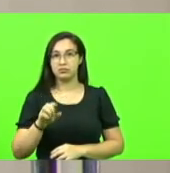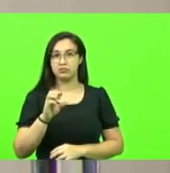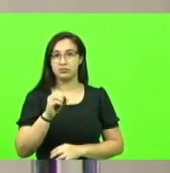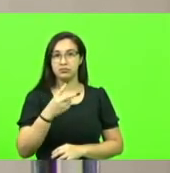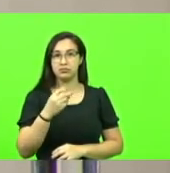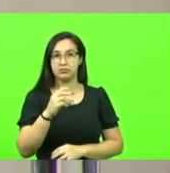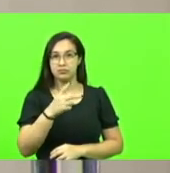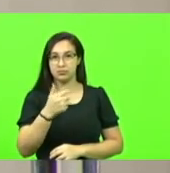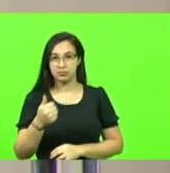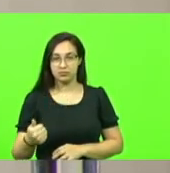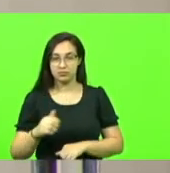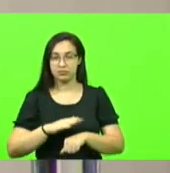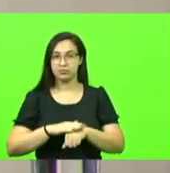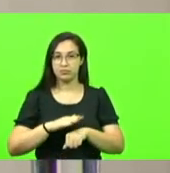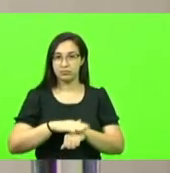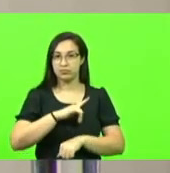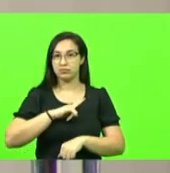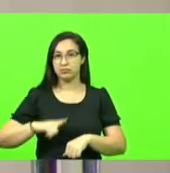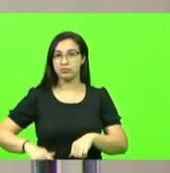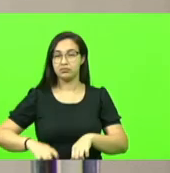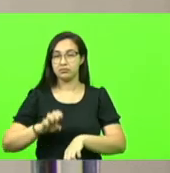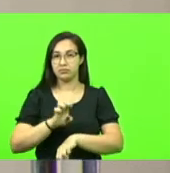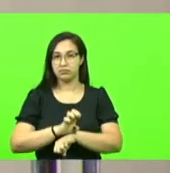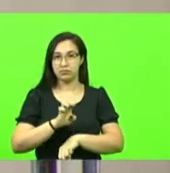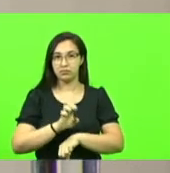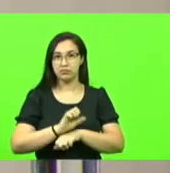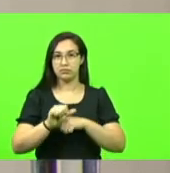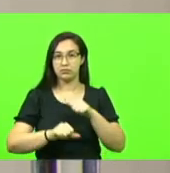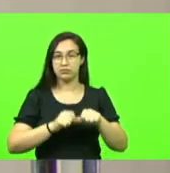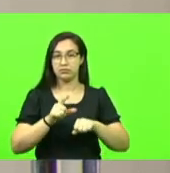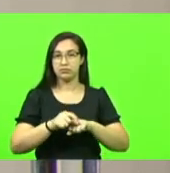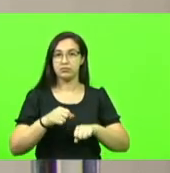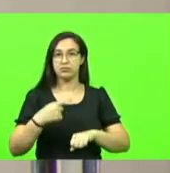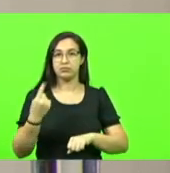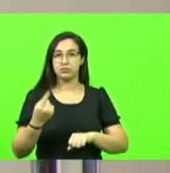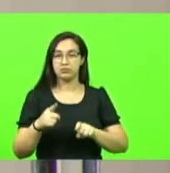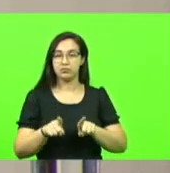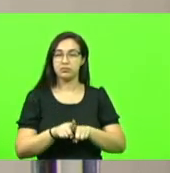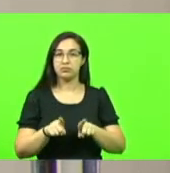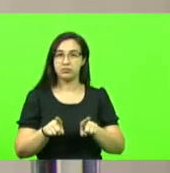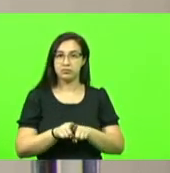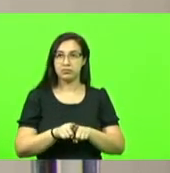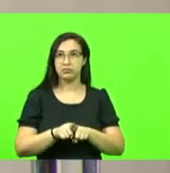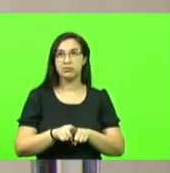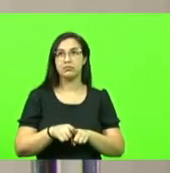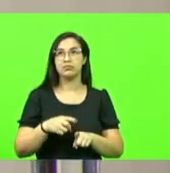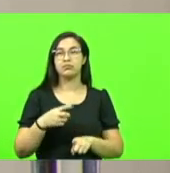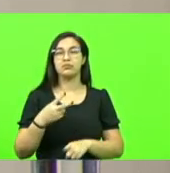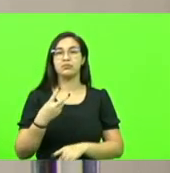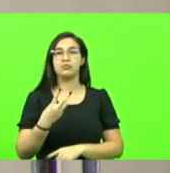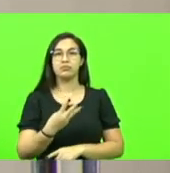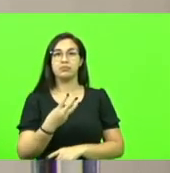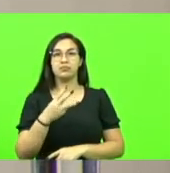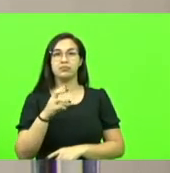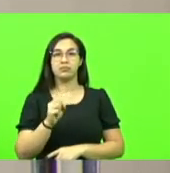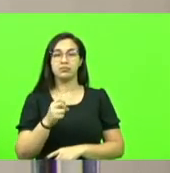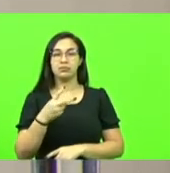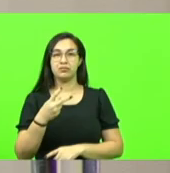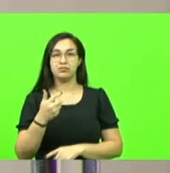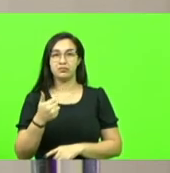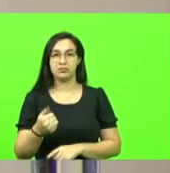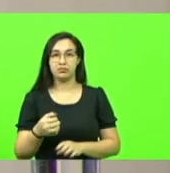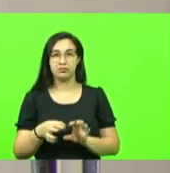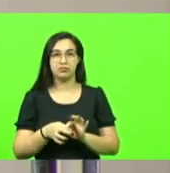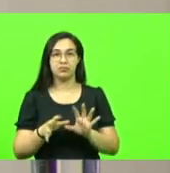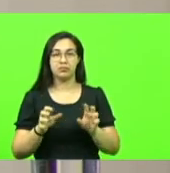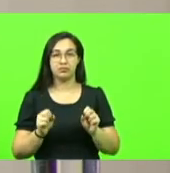387.0/2021, autor Governo do Estado. Altera o artigo 1º e o anexo único da Lei 18.131 de 2021, que autoriza a abertura de crédito especial